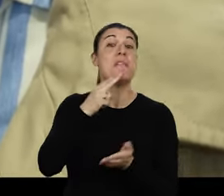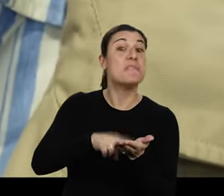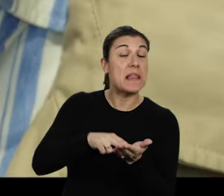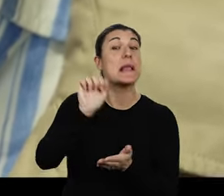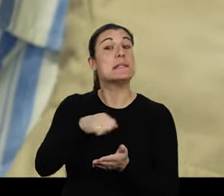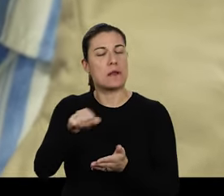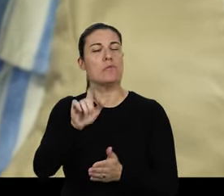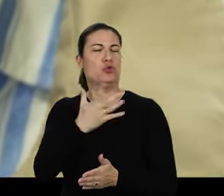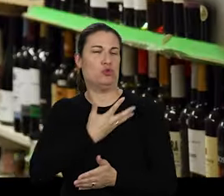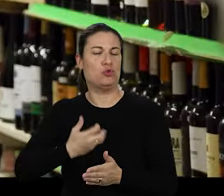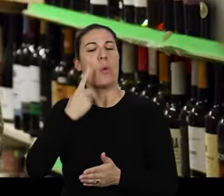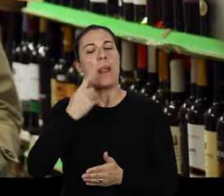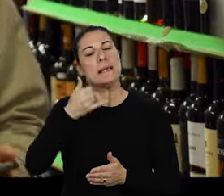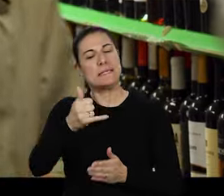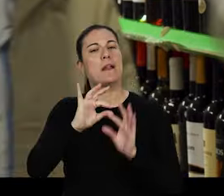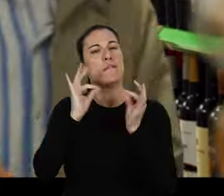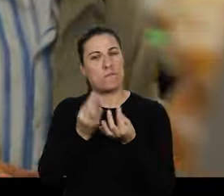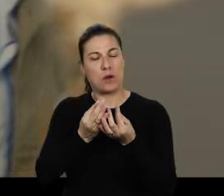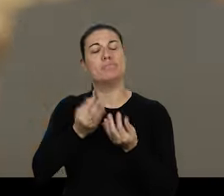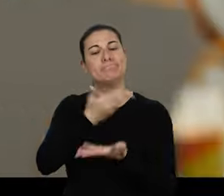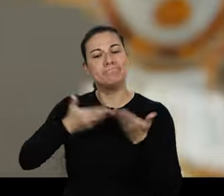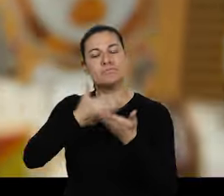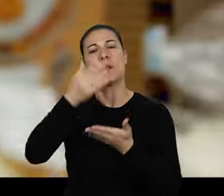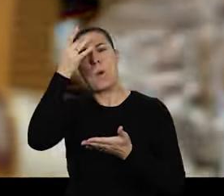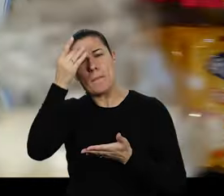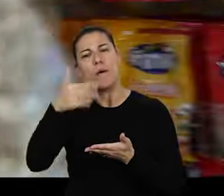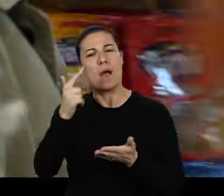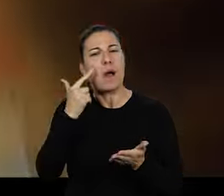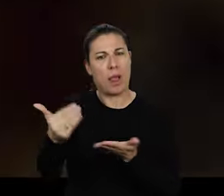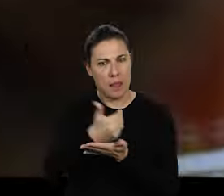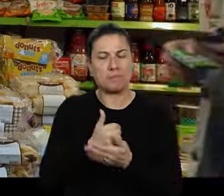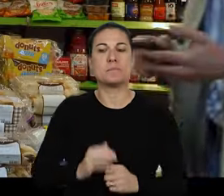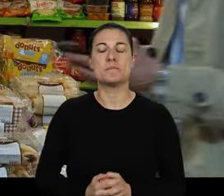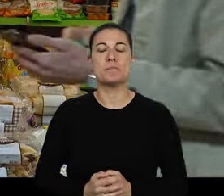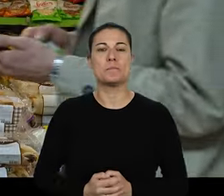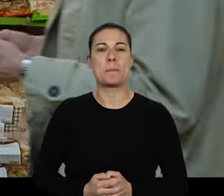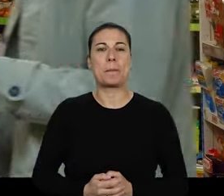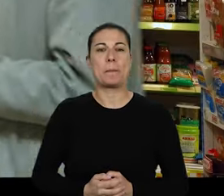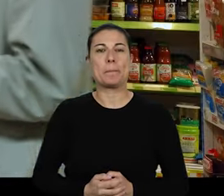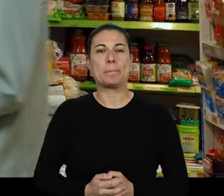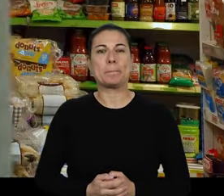verdade? Não perca o nosso fórum já de seguida para saber a opinião de pequenos e médios empresários.